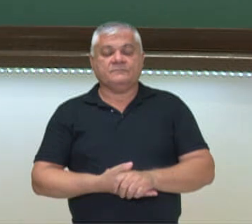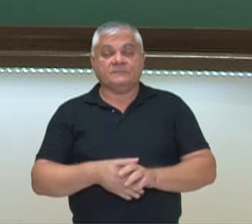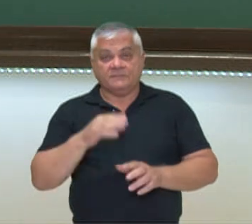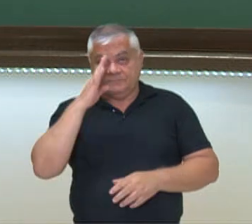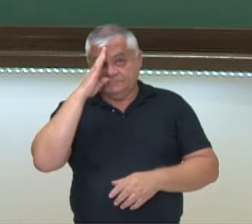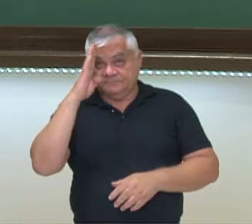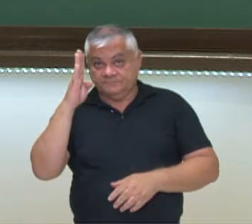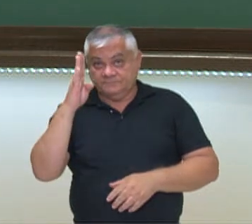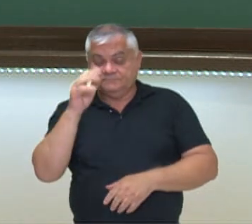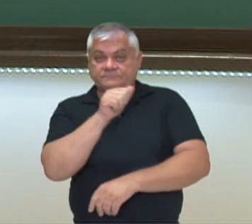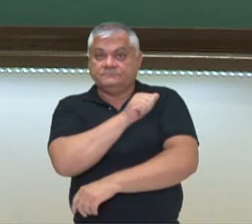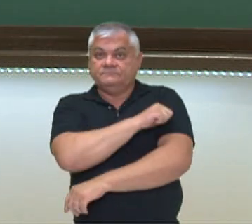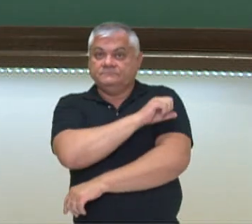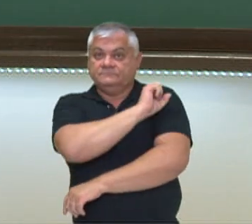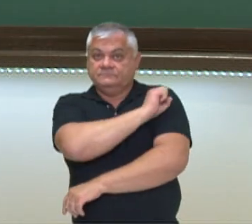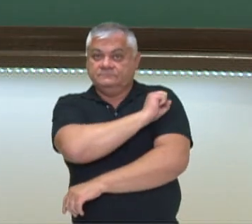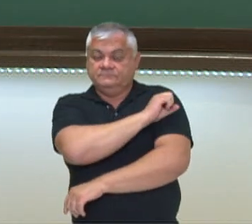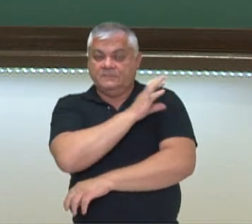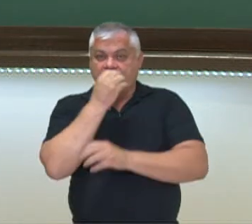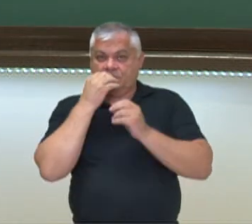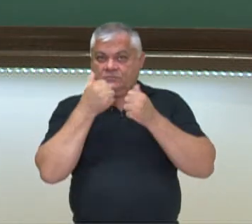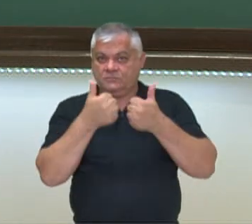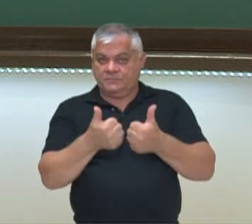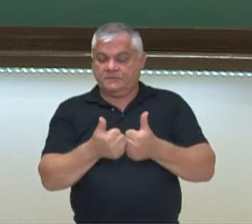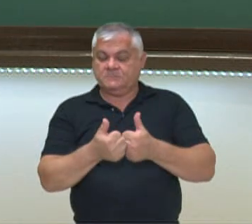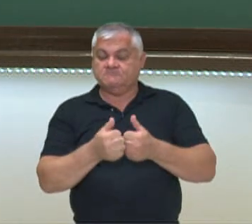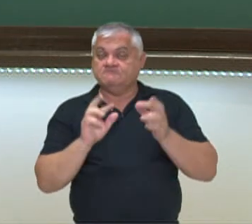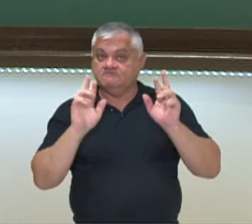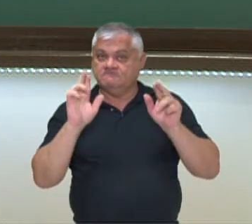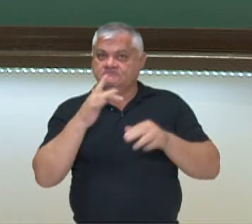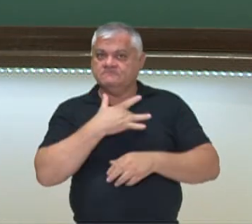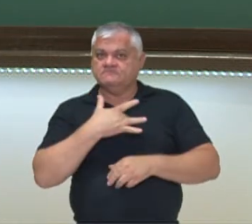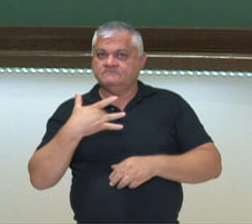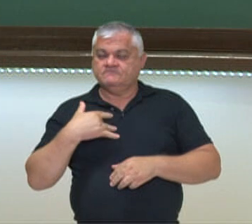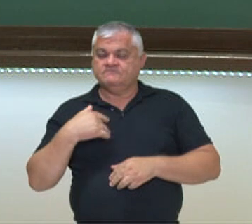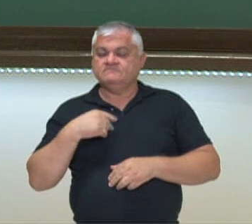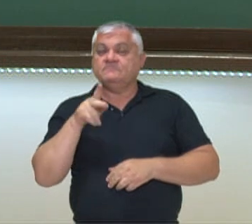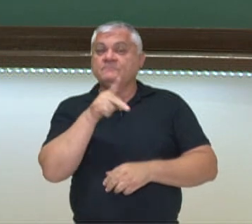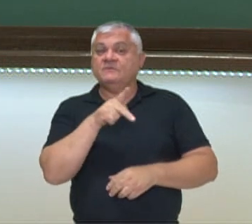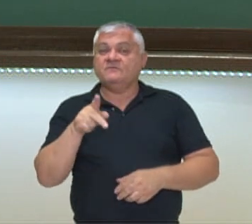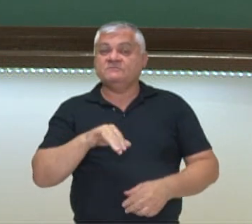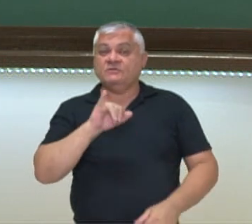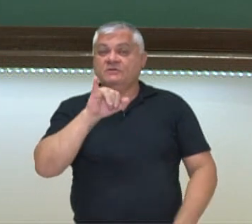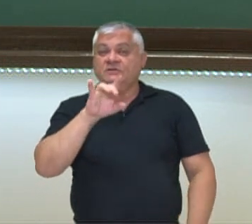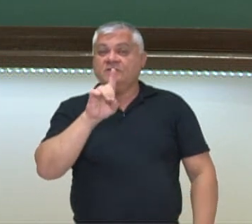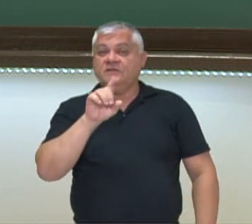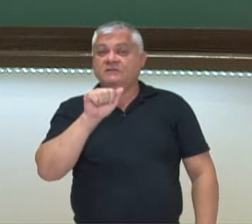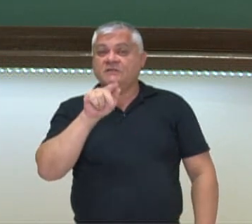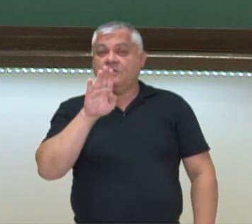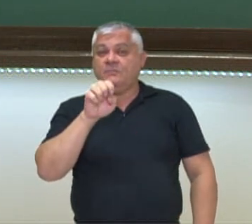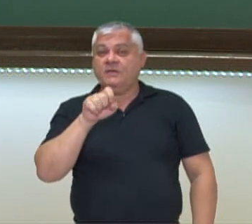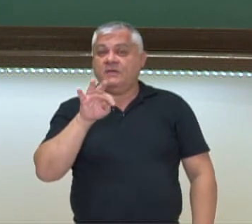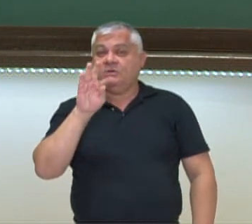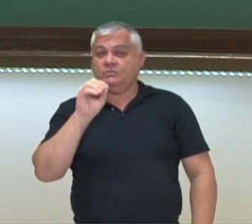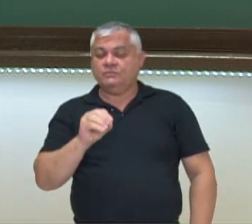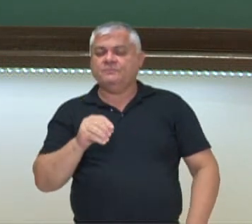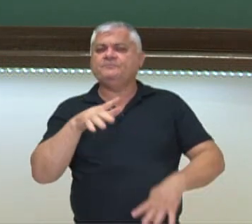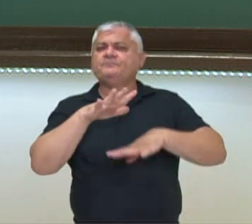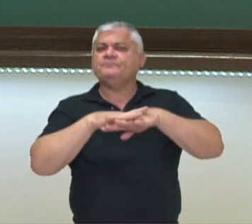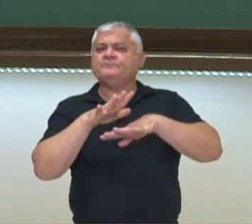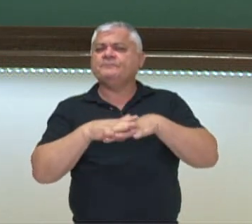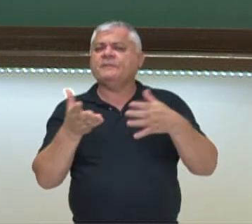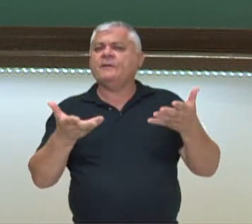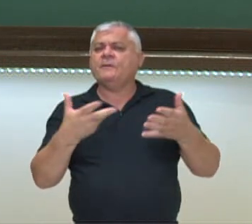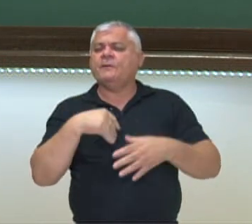Olá, estudante do oitavo ano, tudo bem com vocês? Espero que estejam todos bem. Aqui é o professor Idalberto e nessa aula de matemática nós vamos